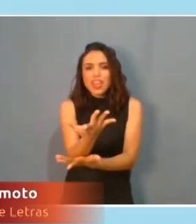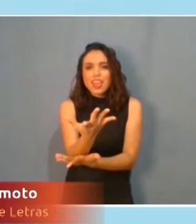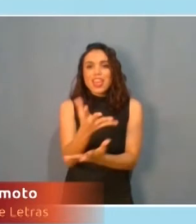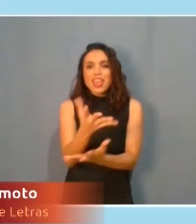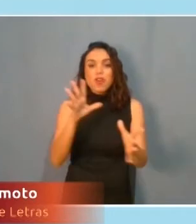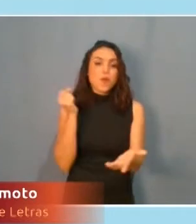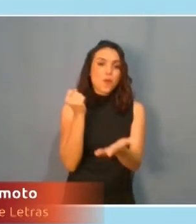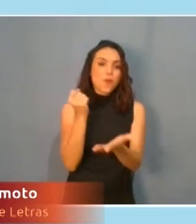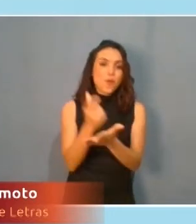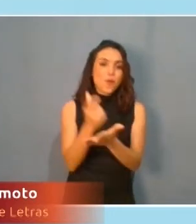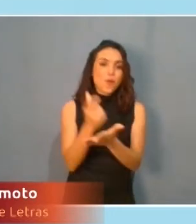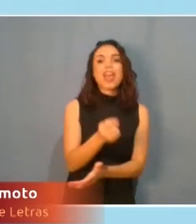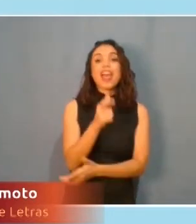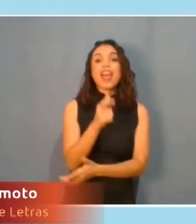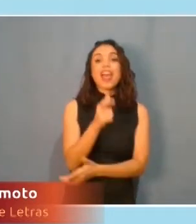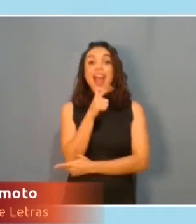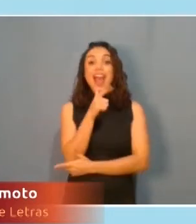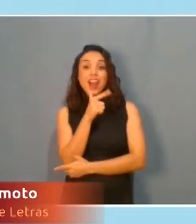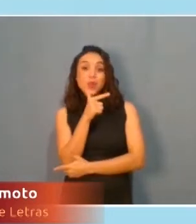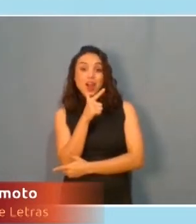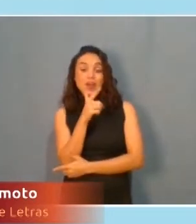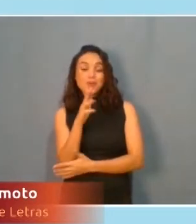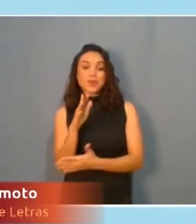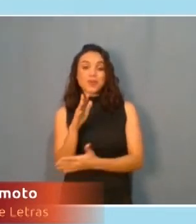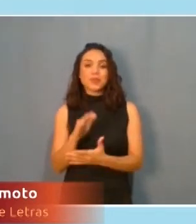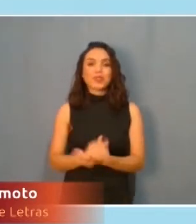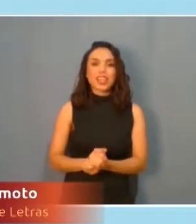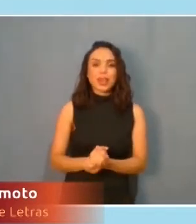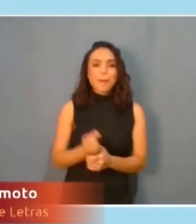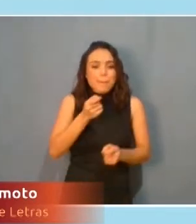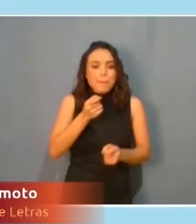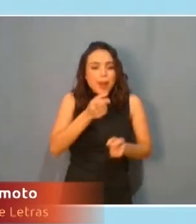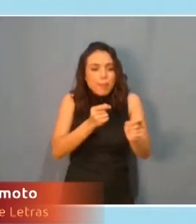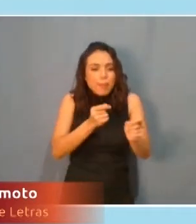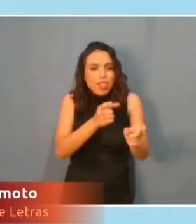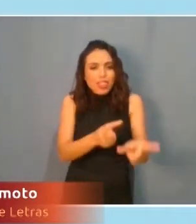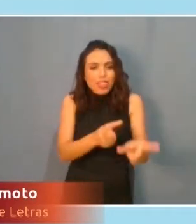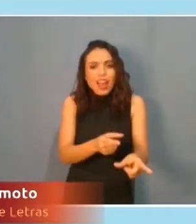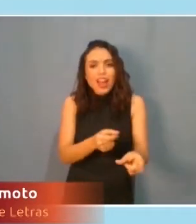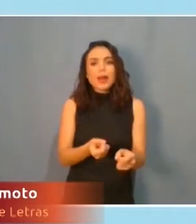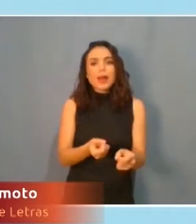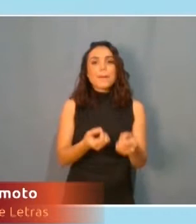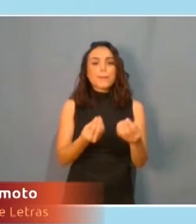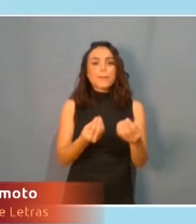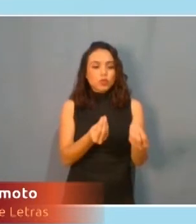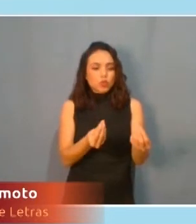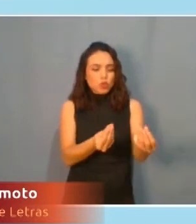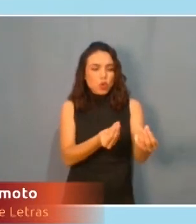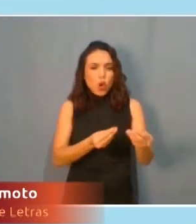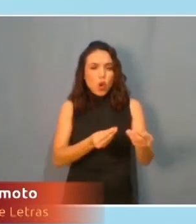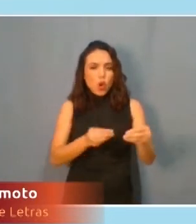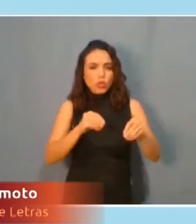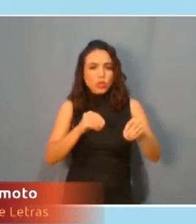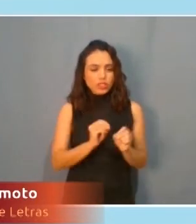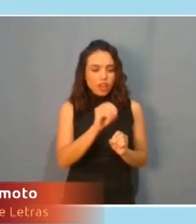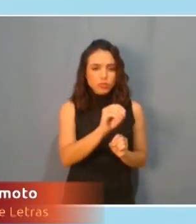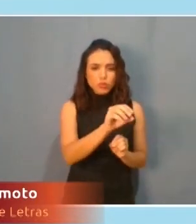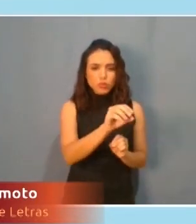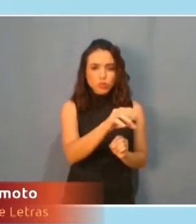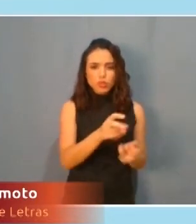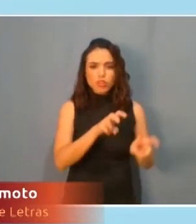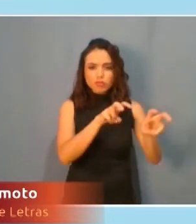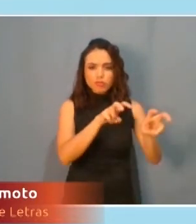o que a gente mais gasta é água. O Brasil, e ele disse, eu poupo a nossa água, eles não precisam utilizar a água